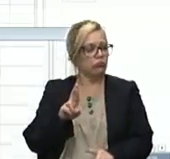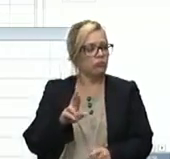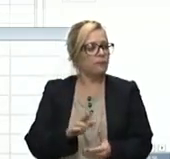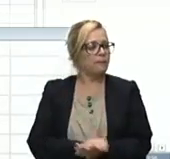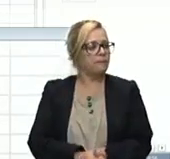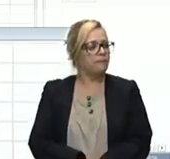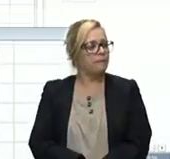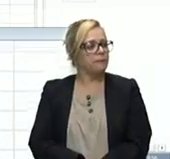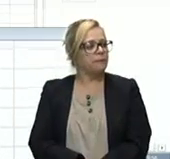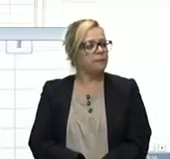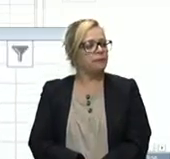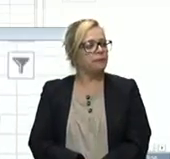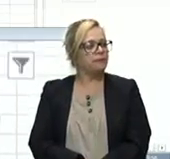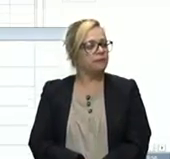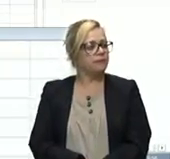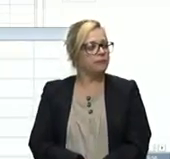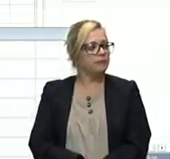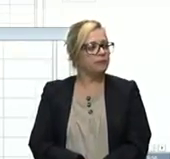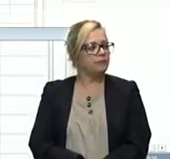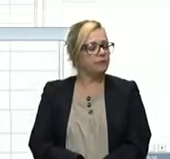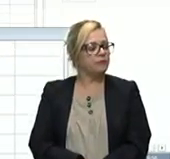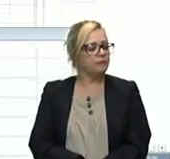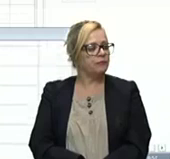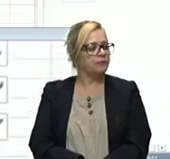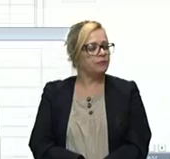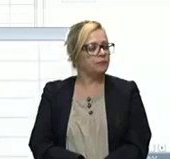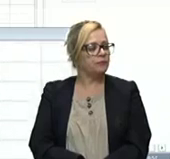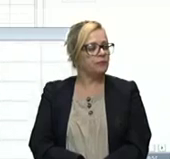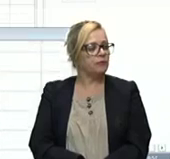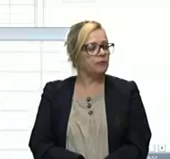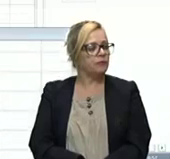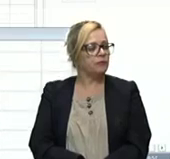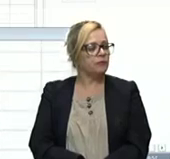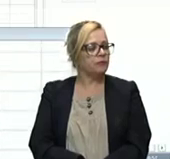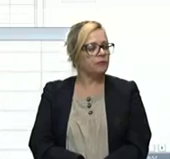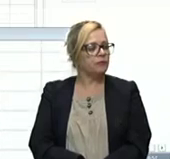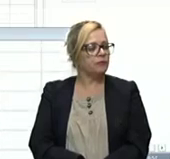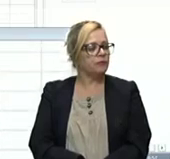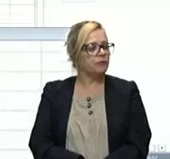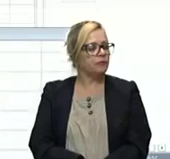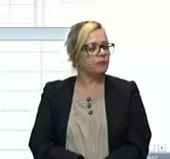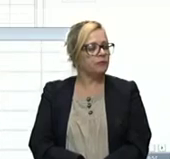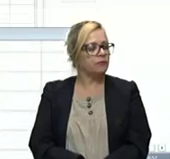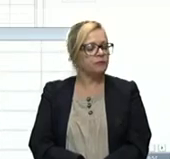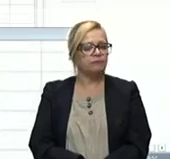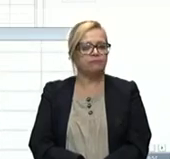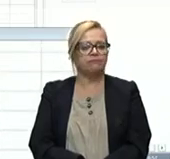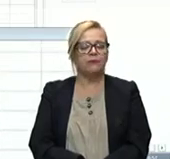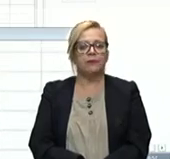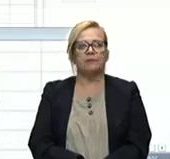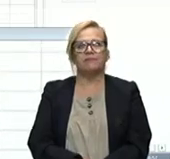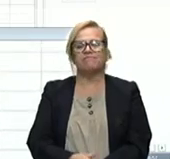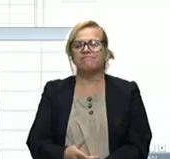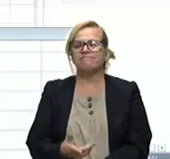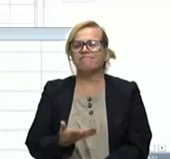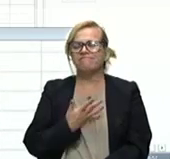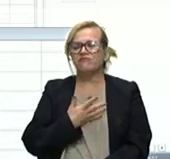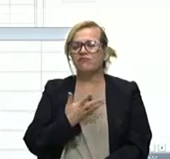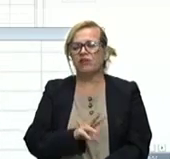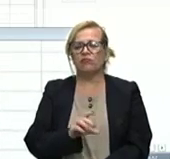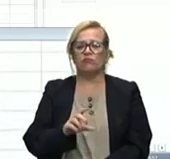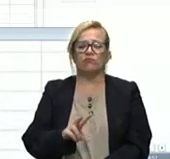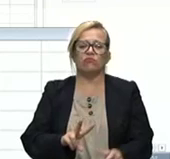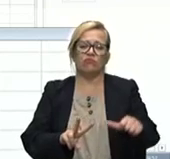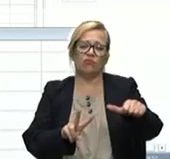Então, esse é o valor do R² apresentado. Eu não quero o R², eu quero o valor de R.